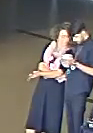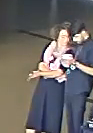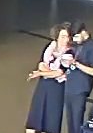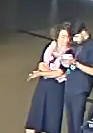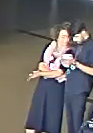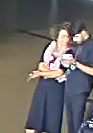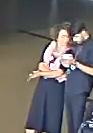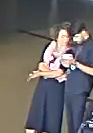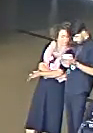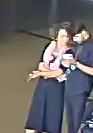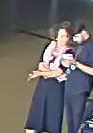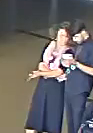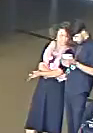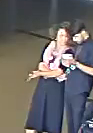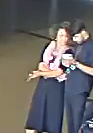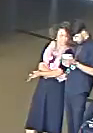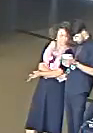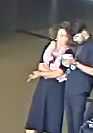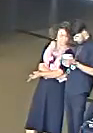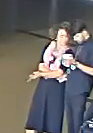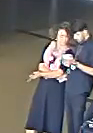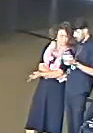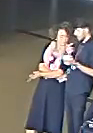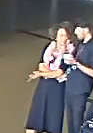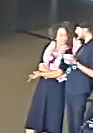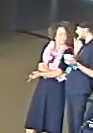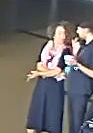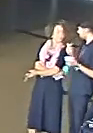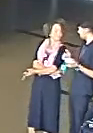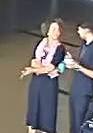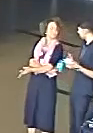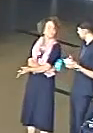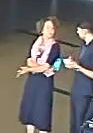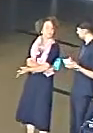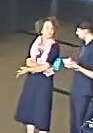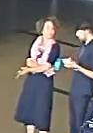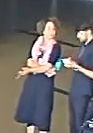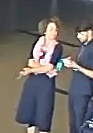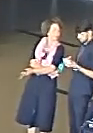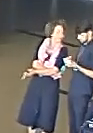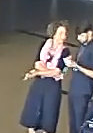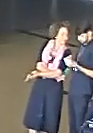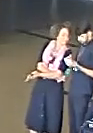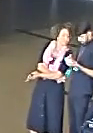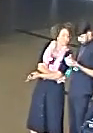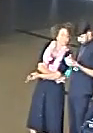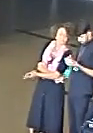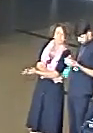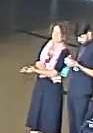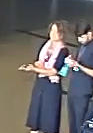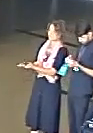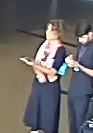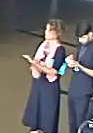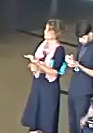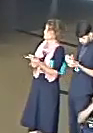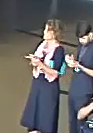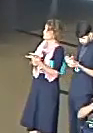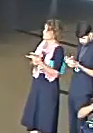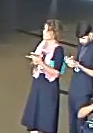nenhum que vocês estão pedindo direito de vocês é o direito do cidadão brasileiro e temos que